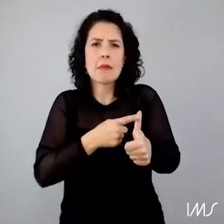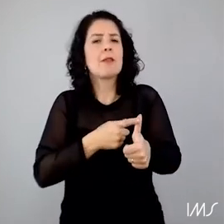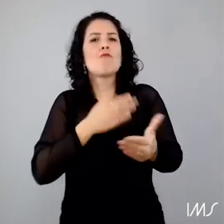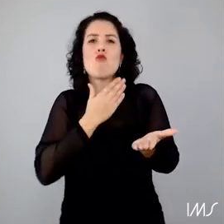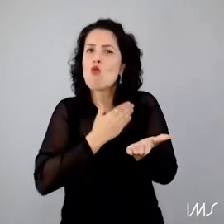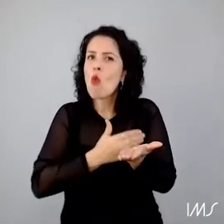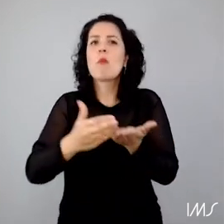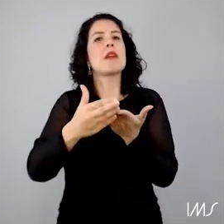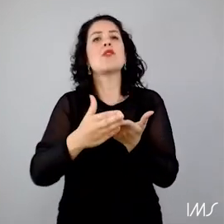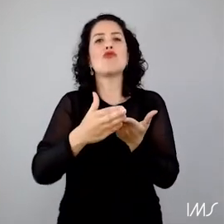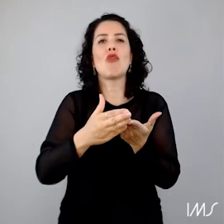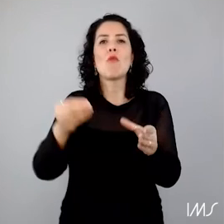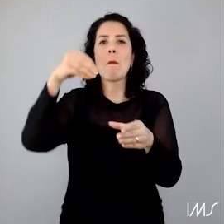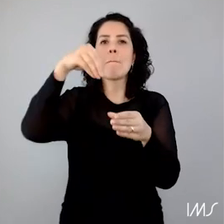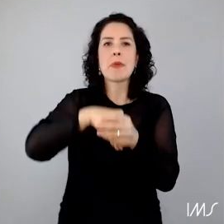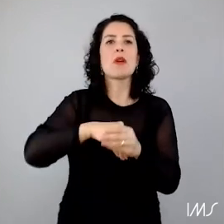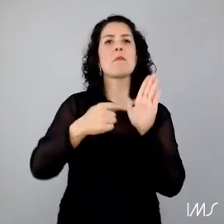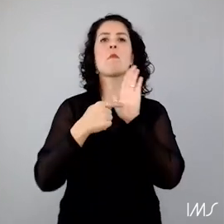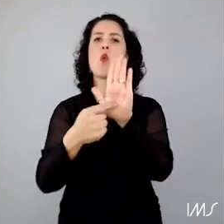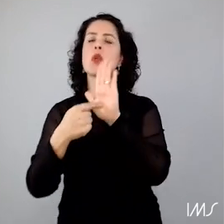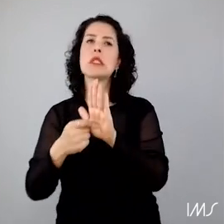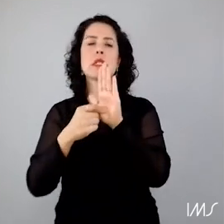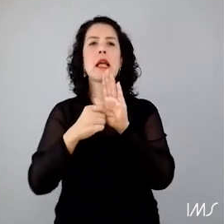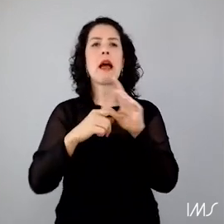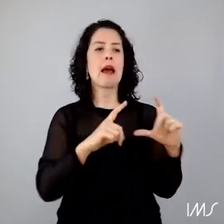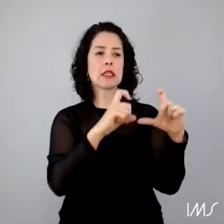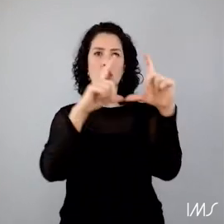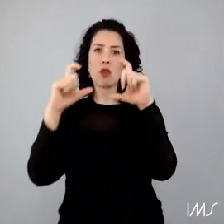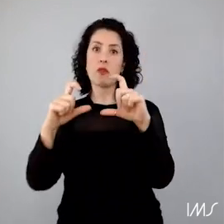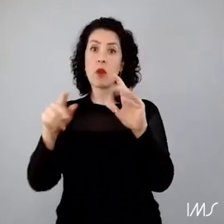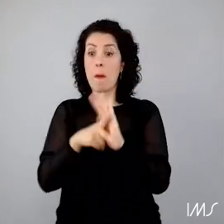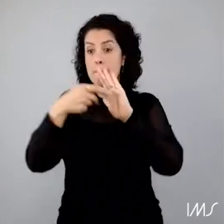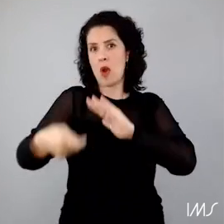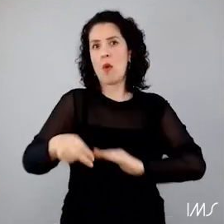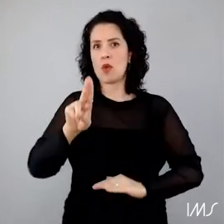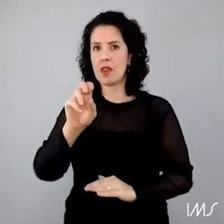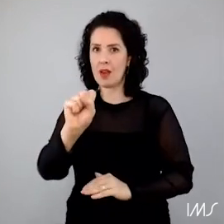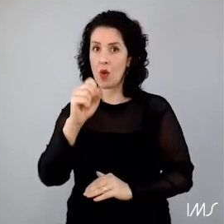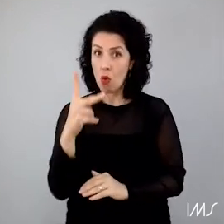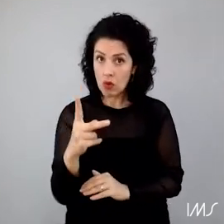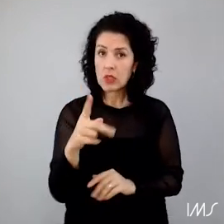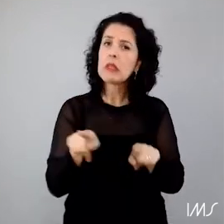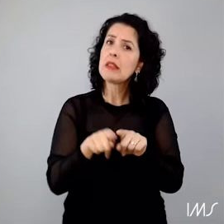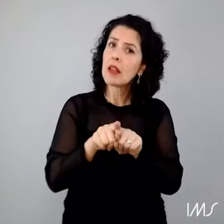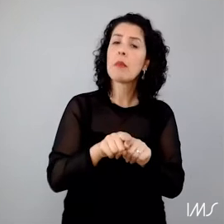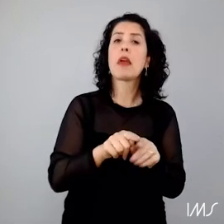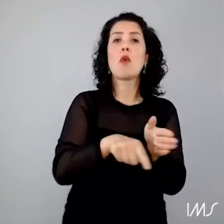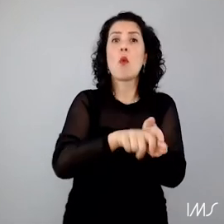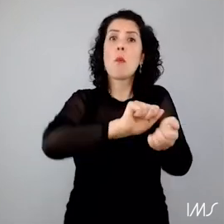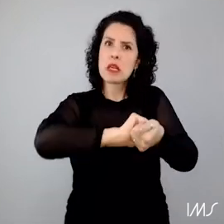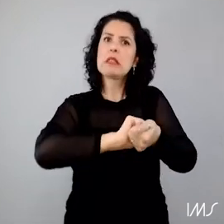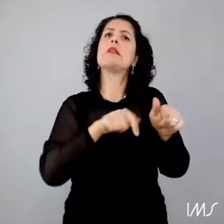em abrigar a fotografia numa instituição museológica pertencente à universidade, no caso a Universidade de São Paulo, e o